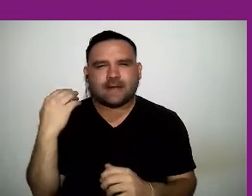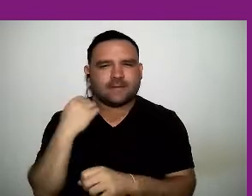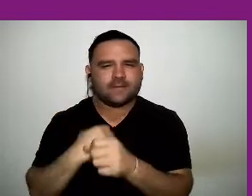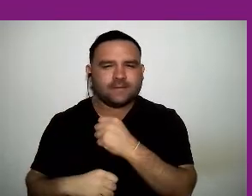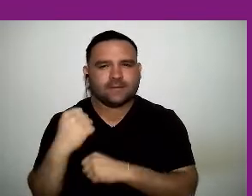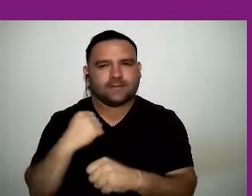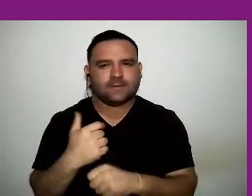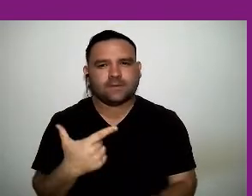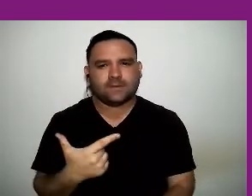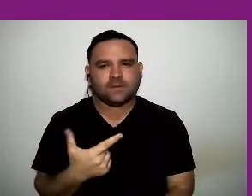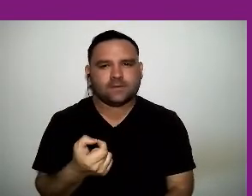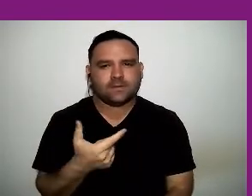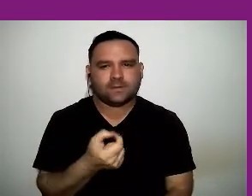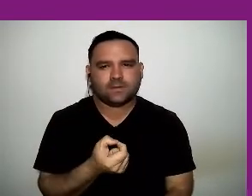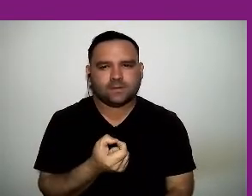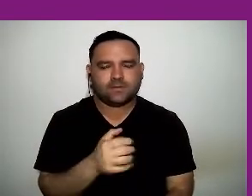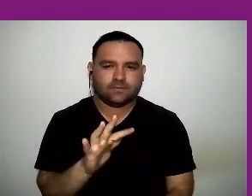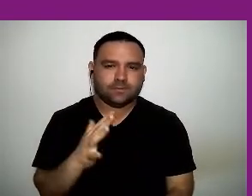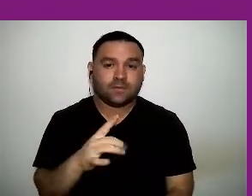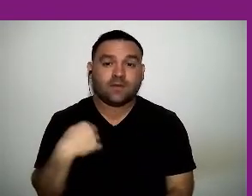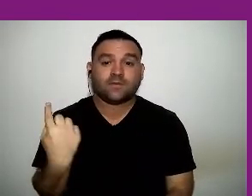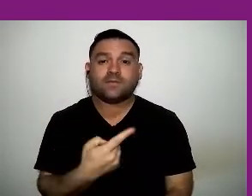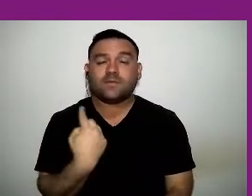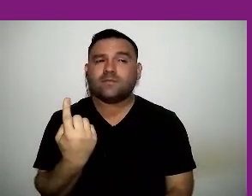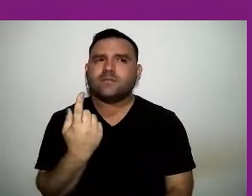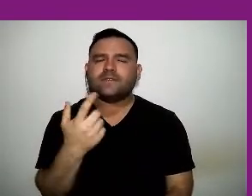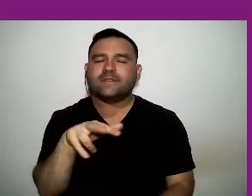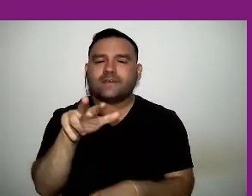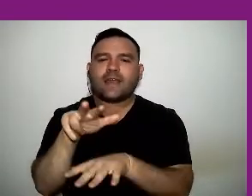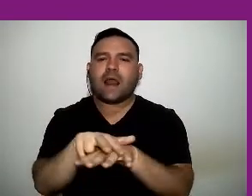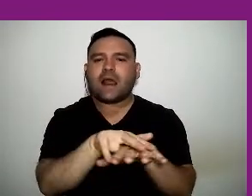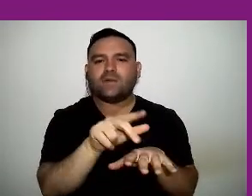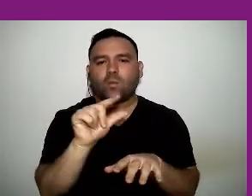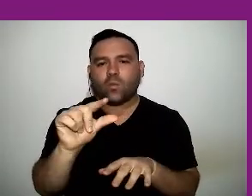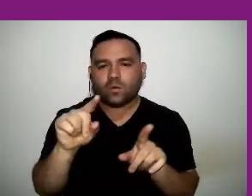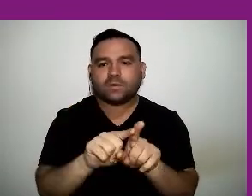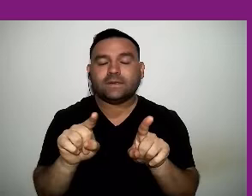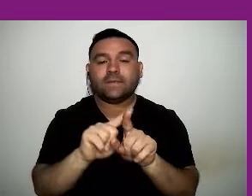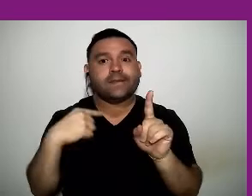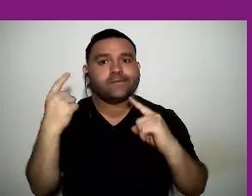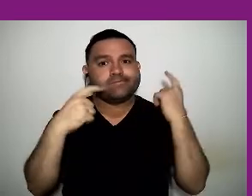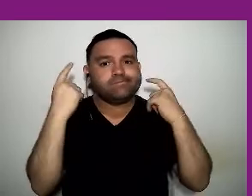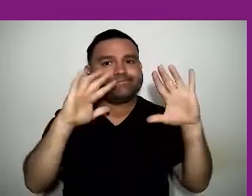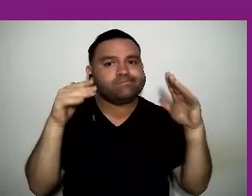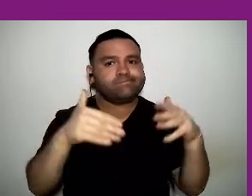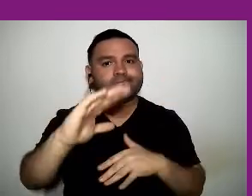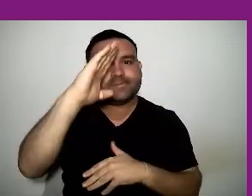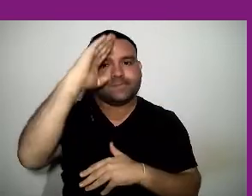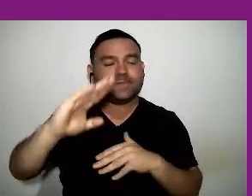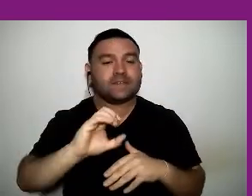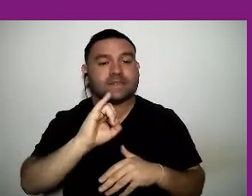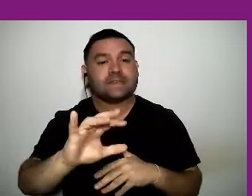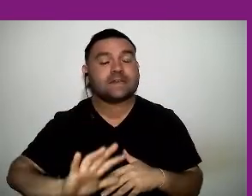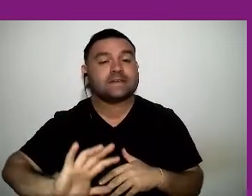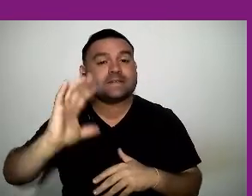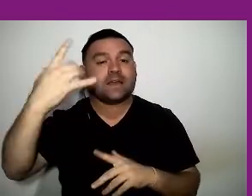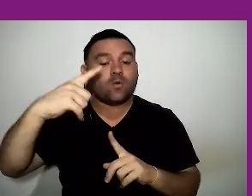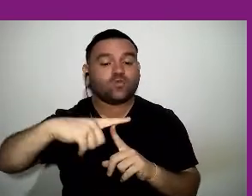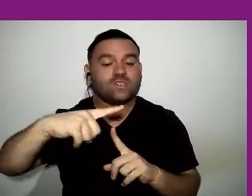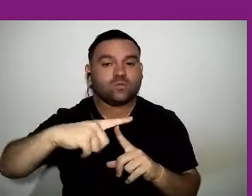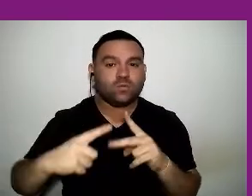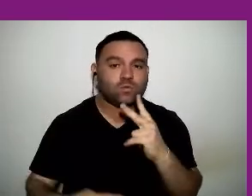de 2020, nós tínhamos poucos leitos e a nossa grande preocupação é se esse fenótipo